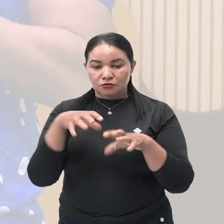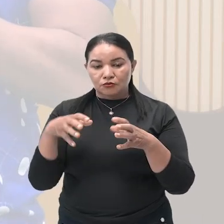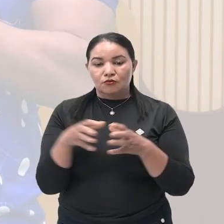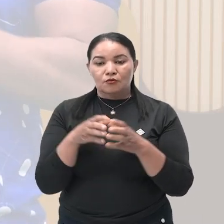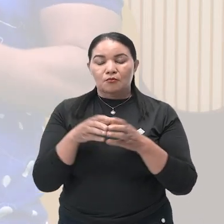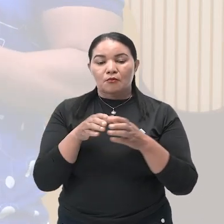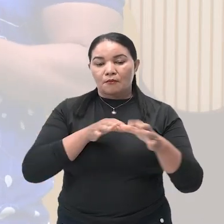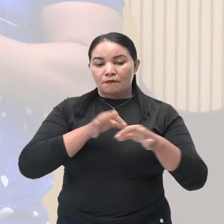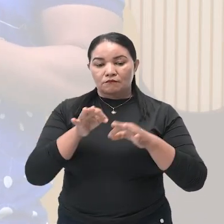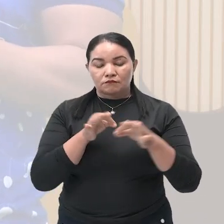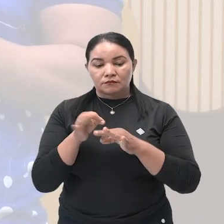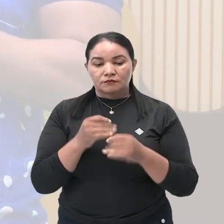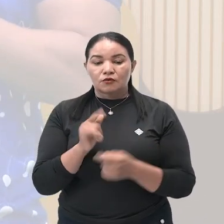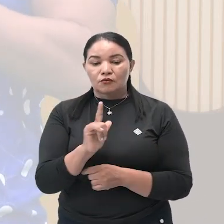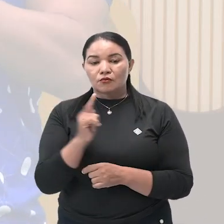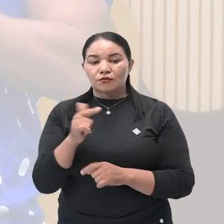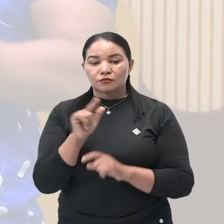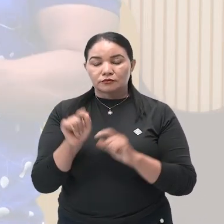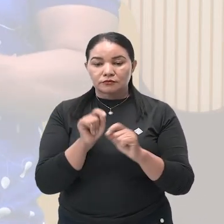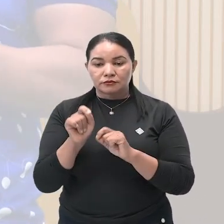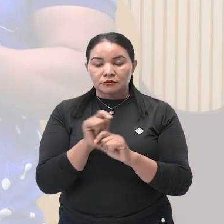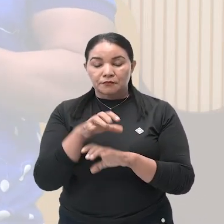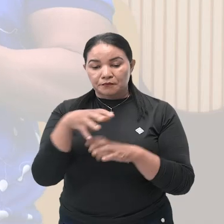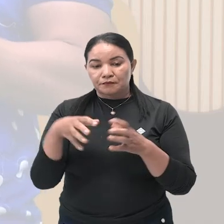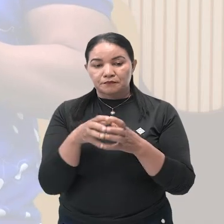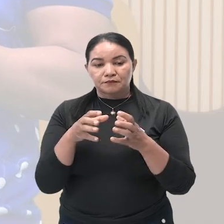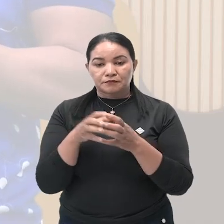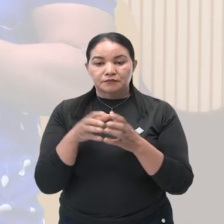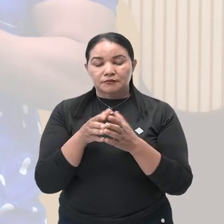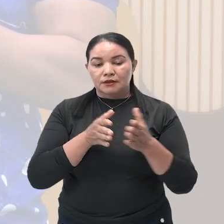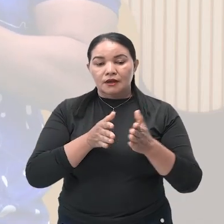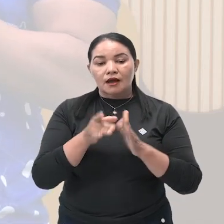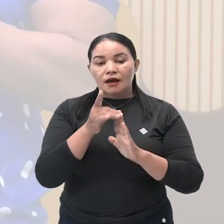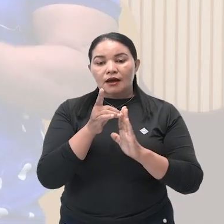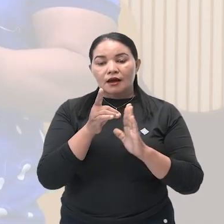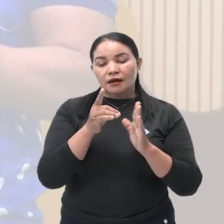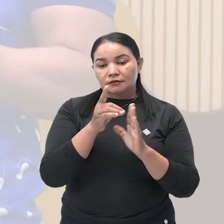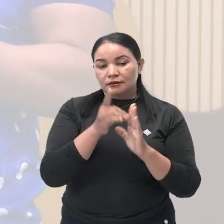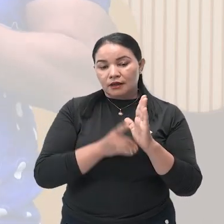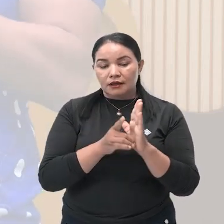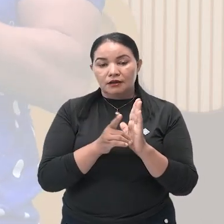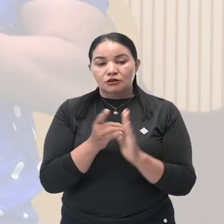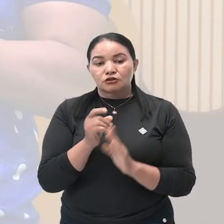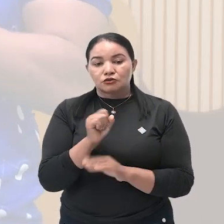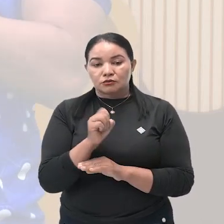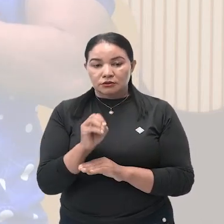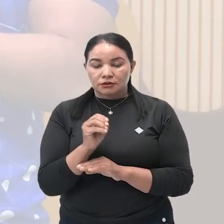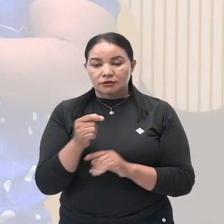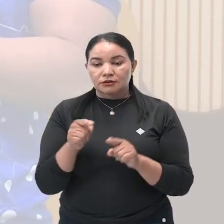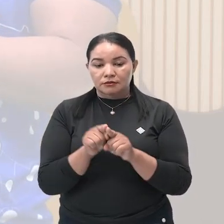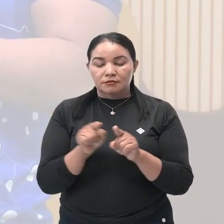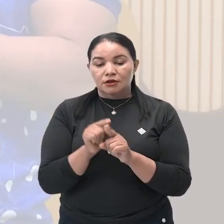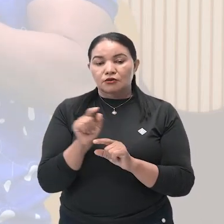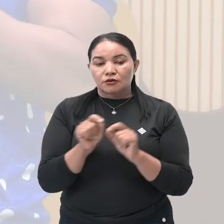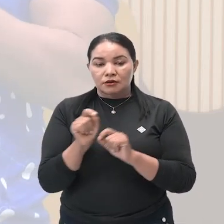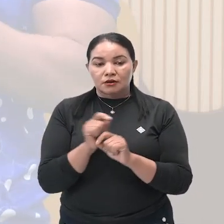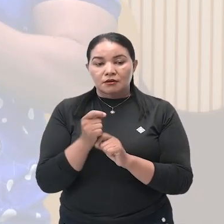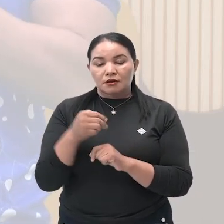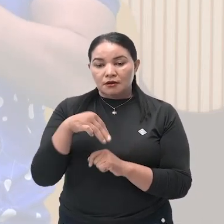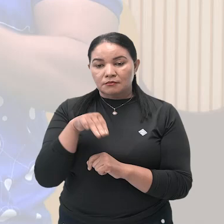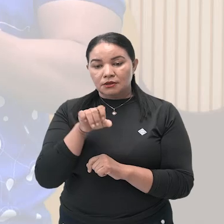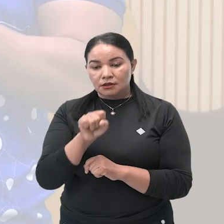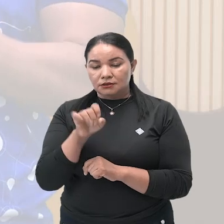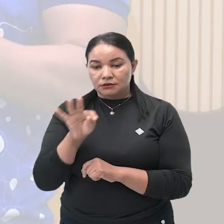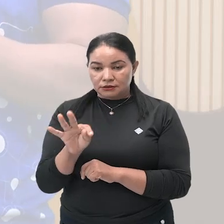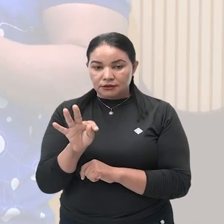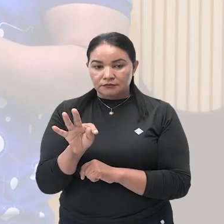outro movimento importante que a gente tem, que surge ali na década de 80 também, é o MST, o Movimento dos Trabalhadores Rurais